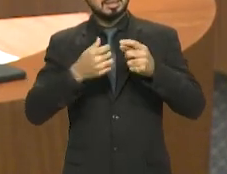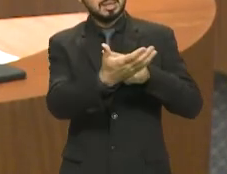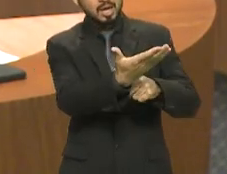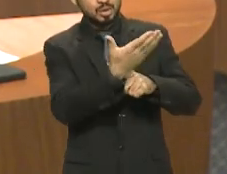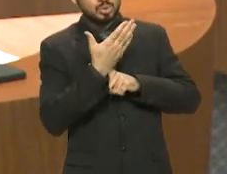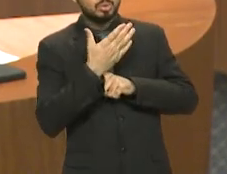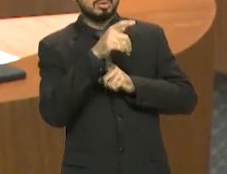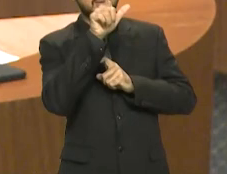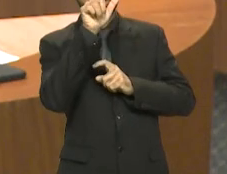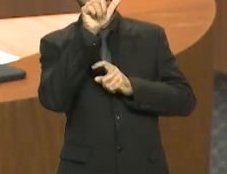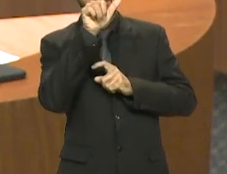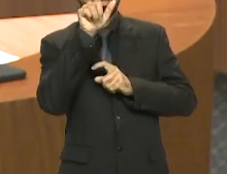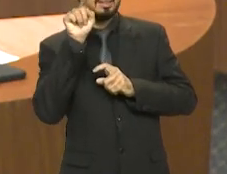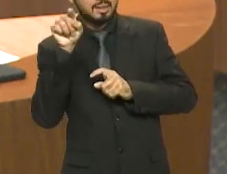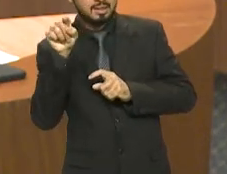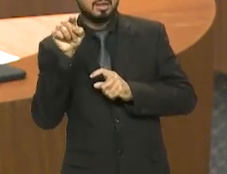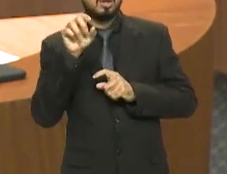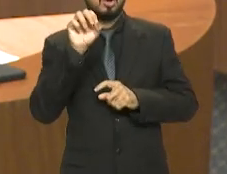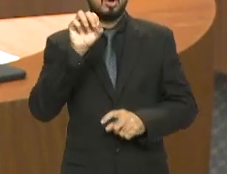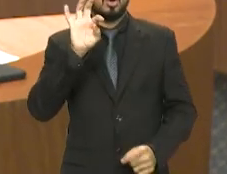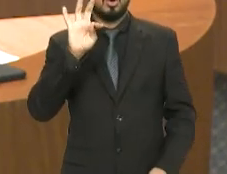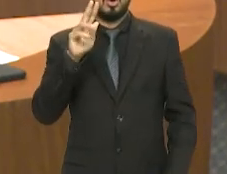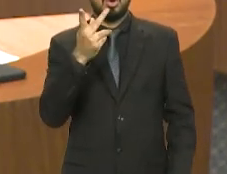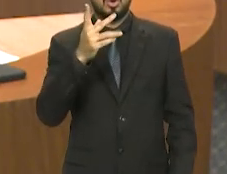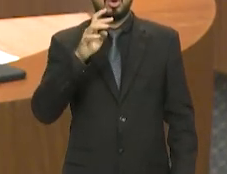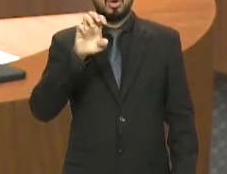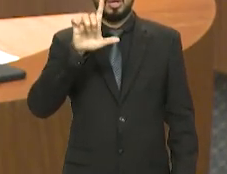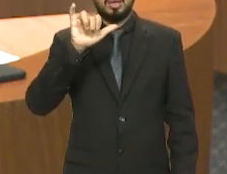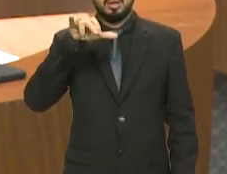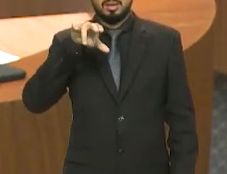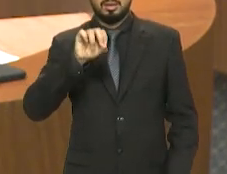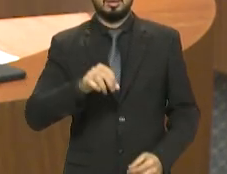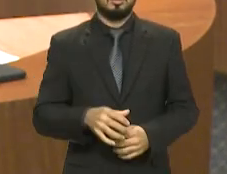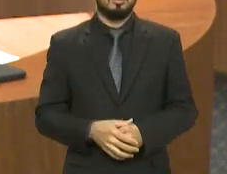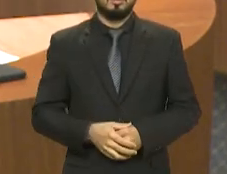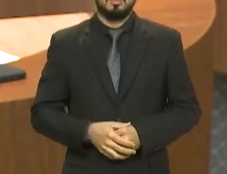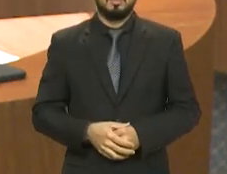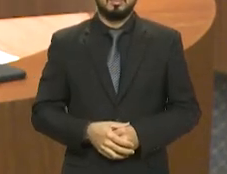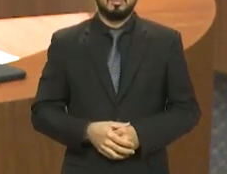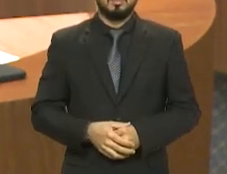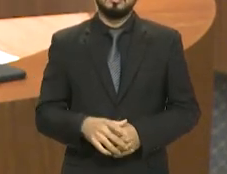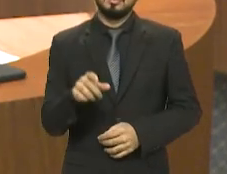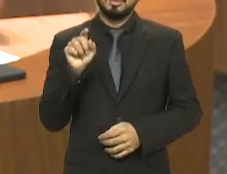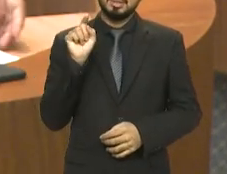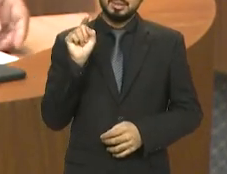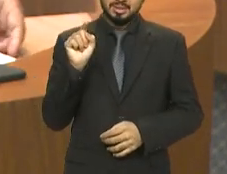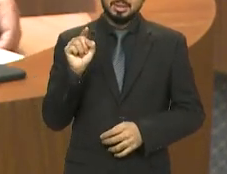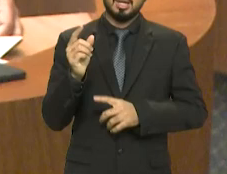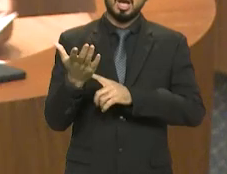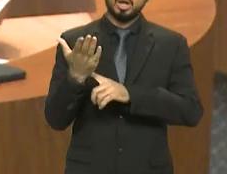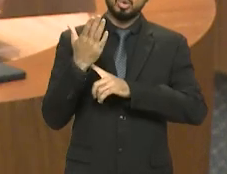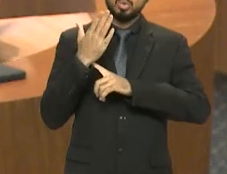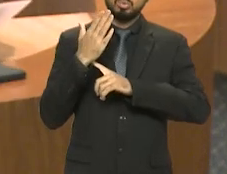um dos construtores deste novo momento no estado do Maranhão.